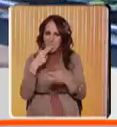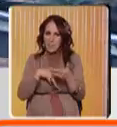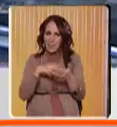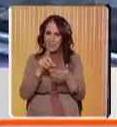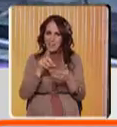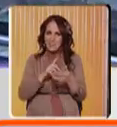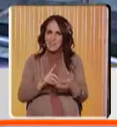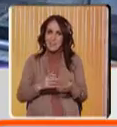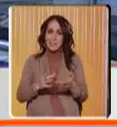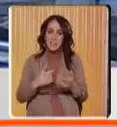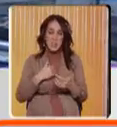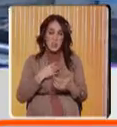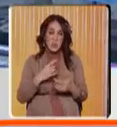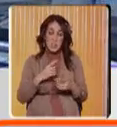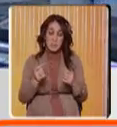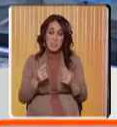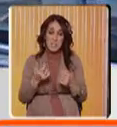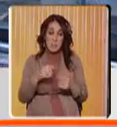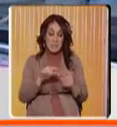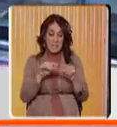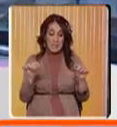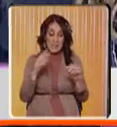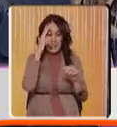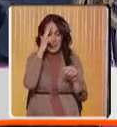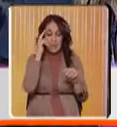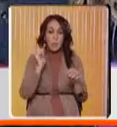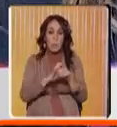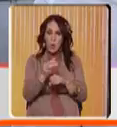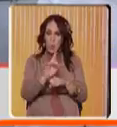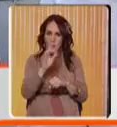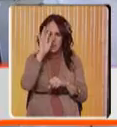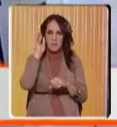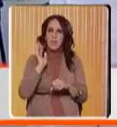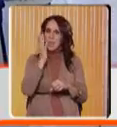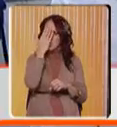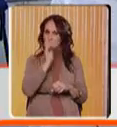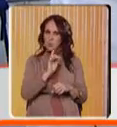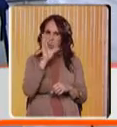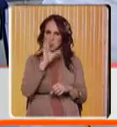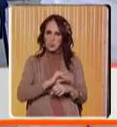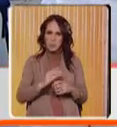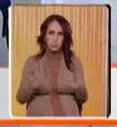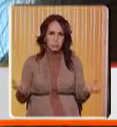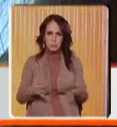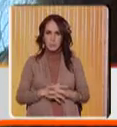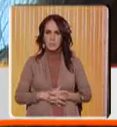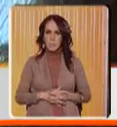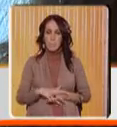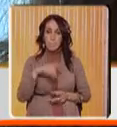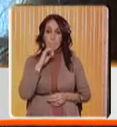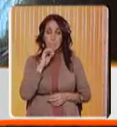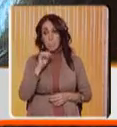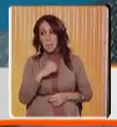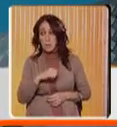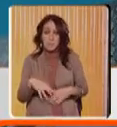verdadeiro marisco, embora não seja apreciadora de marisco. Mas penso que não. Não. Não sei. Não faço ideia. Talvez